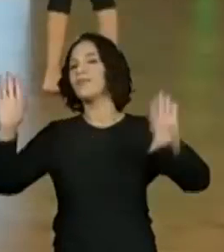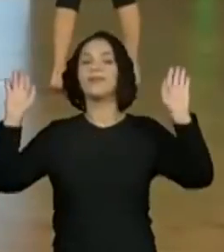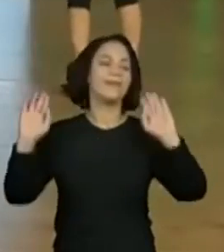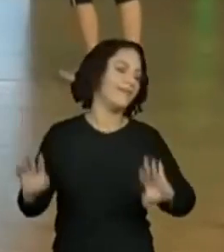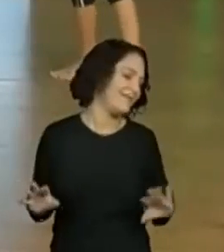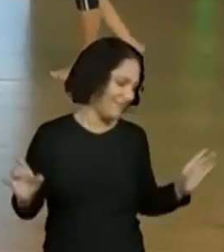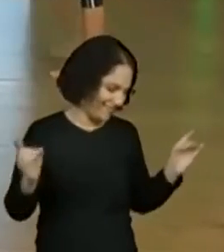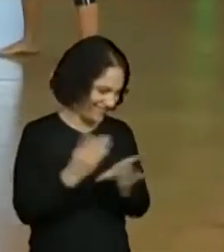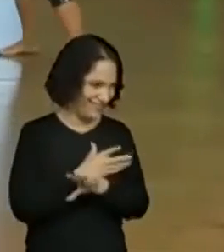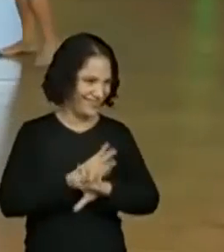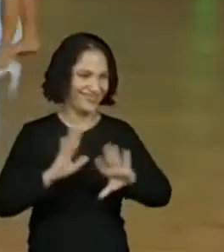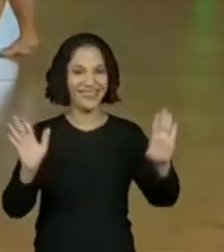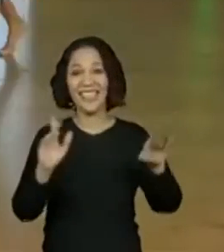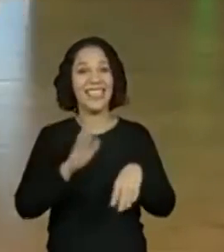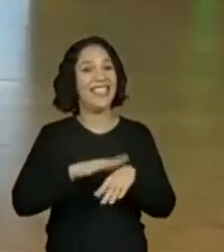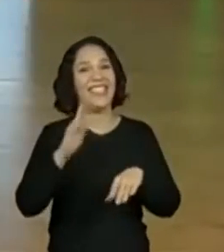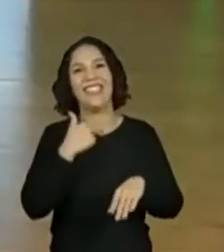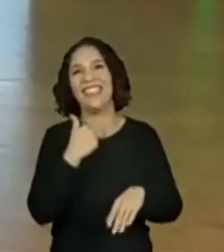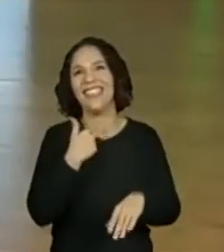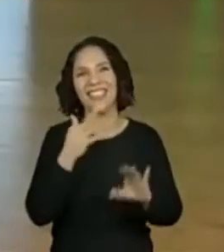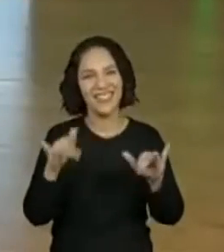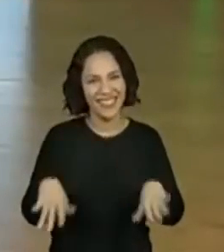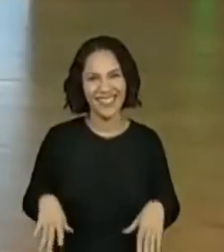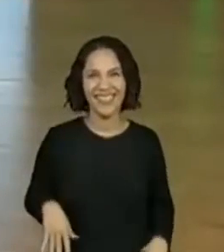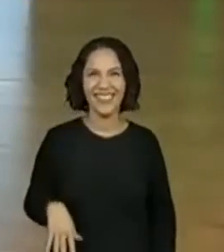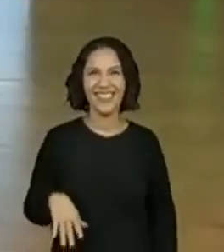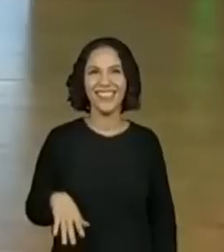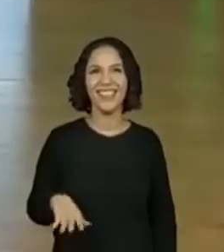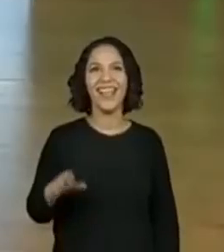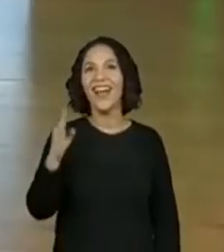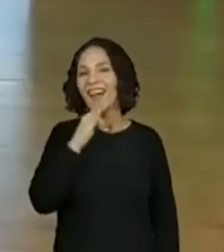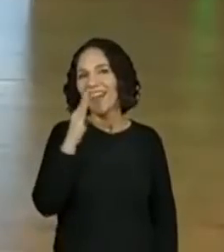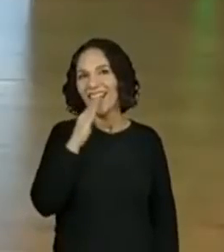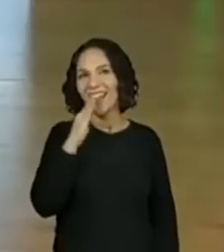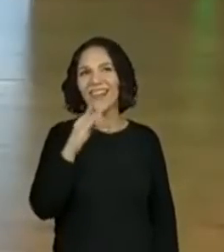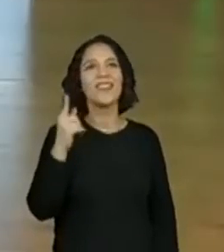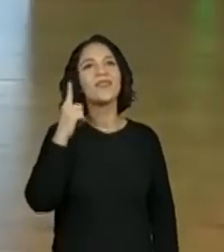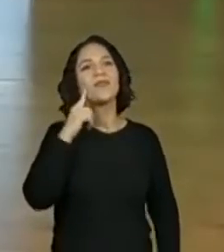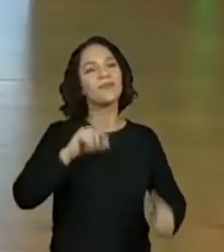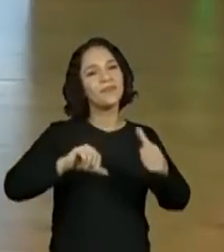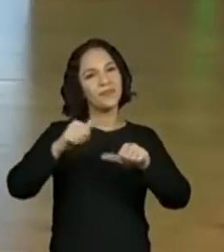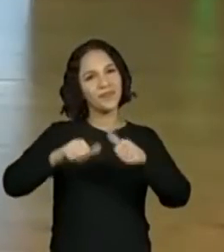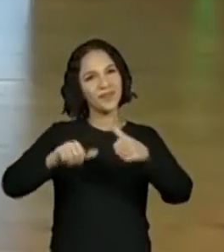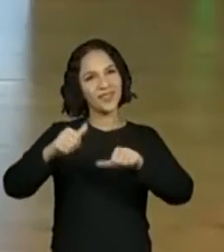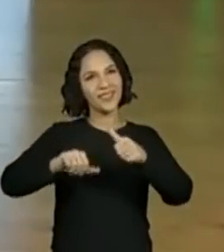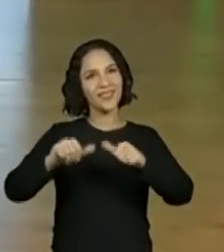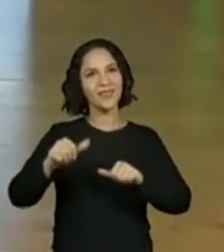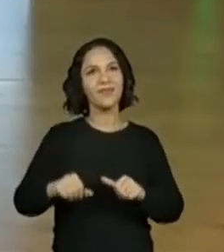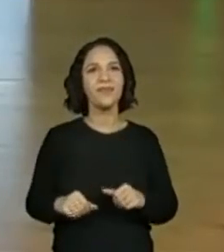Foi. Acabou. Não vai dar tempo da gente terminar a aula. Correndo aqui para avaliação.